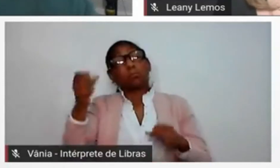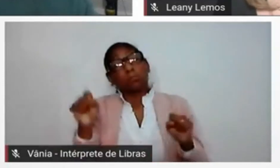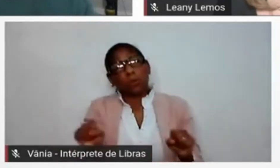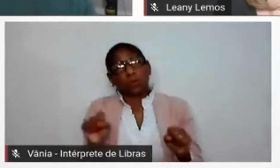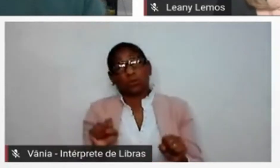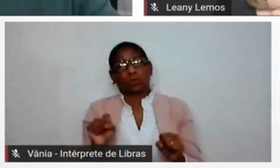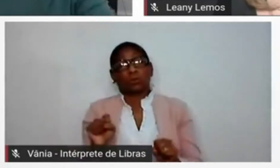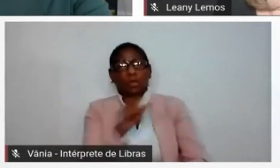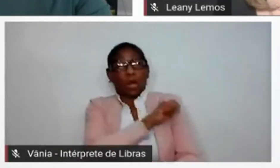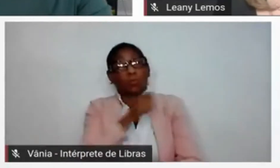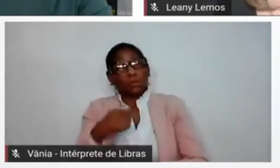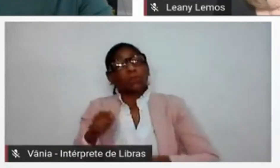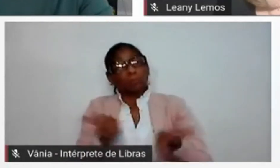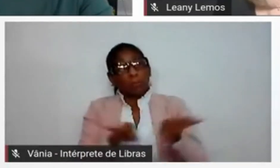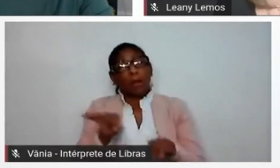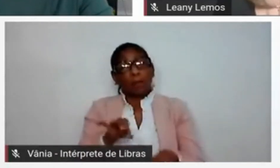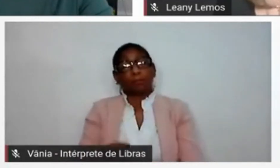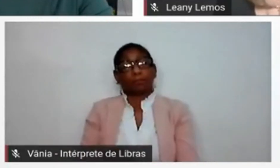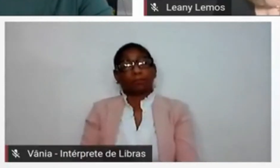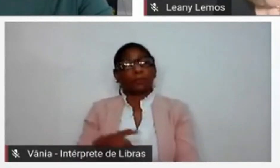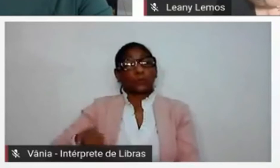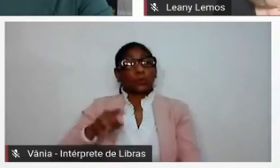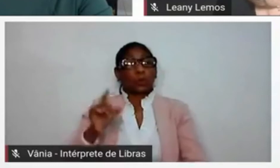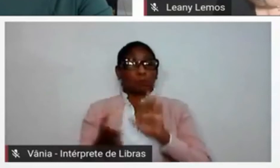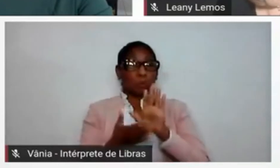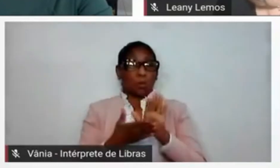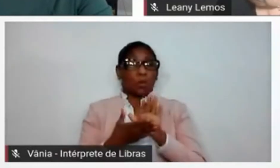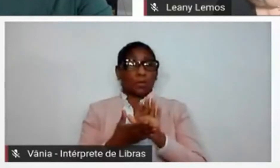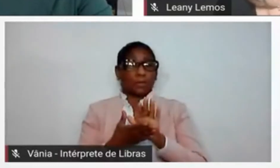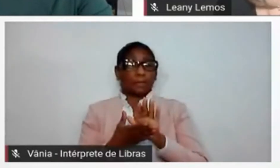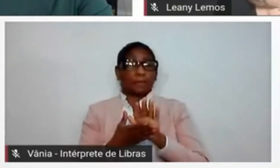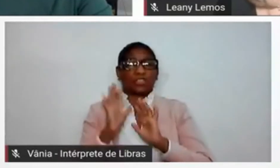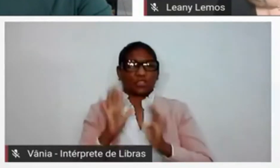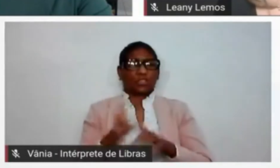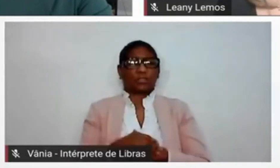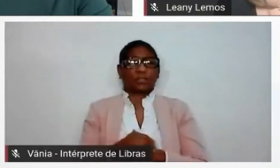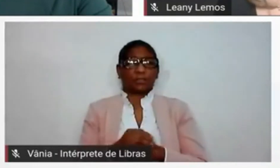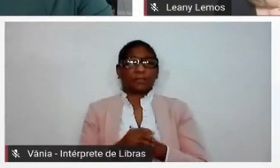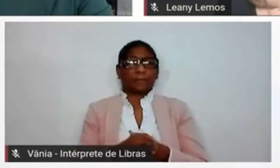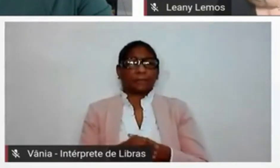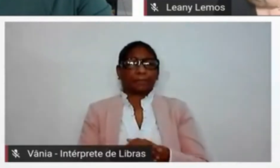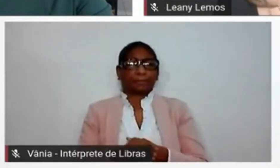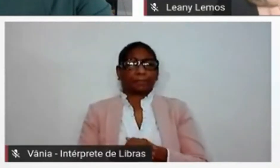se preparar. O que nós estamos propondo, né, na proposta que foi lançada, é uma